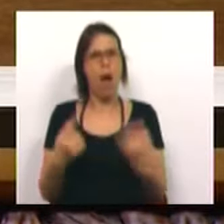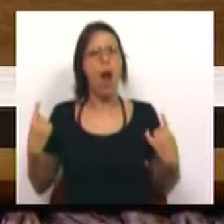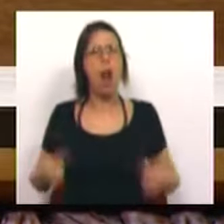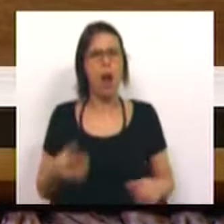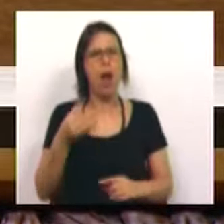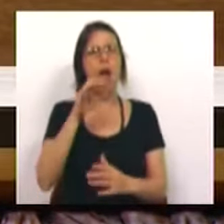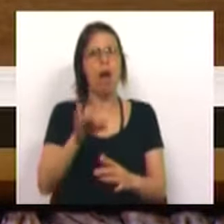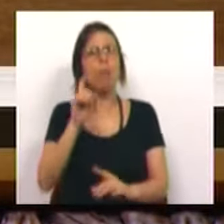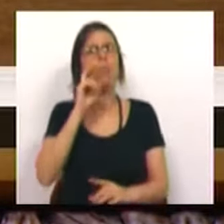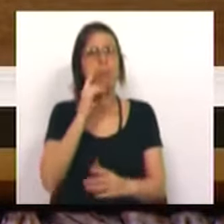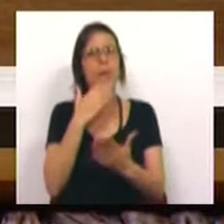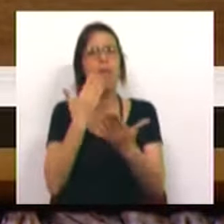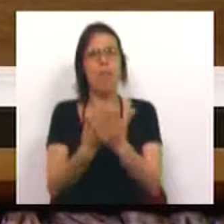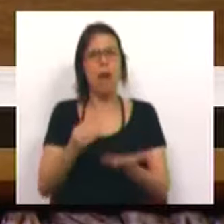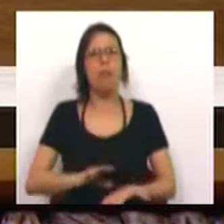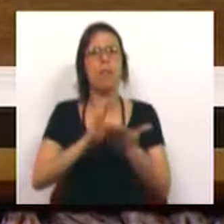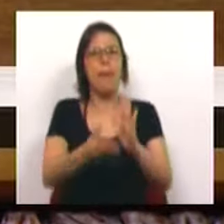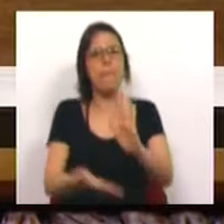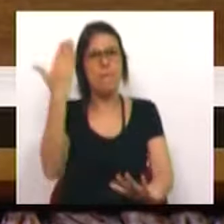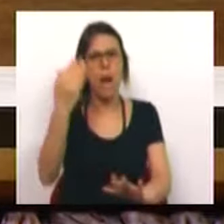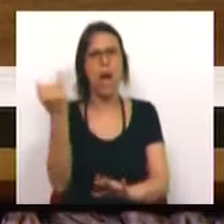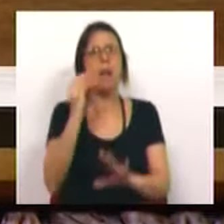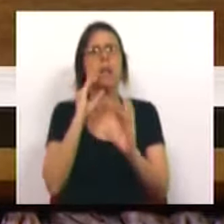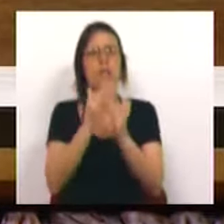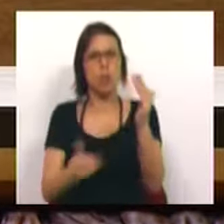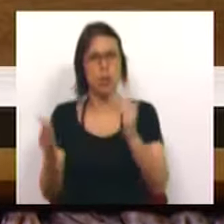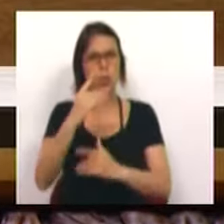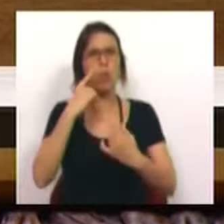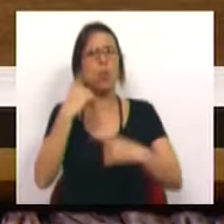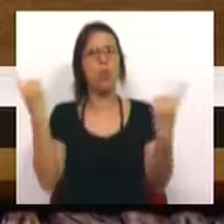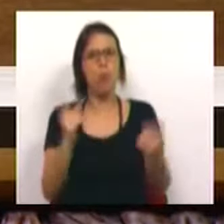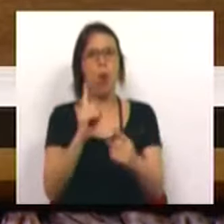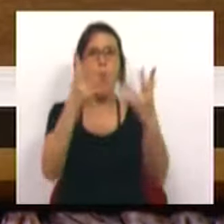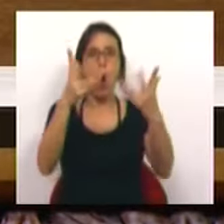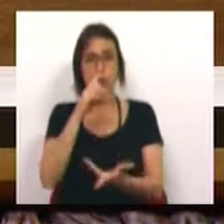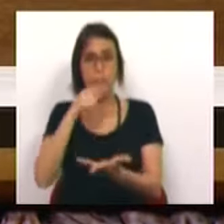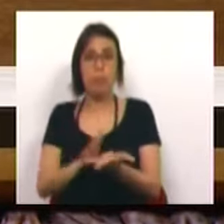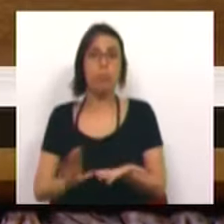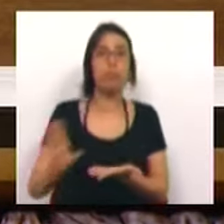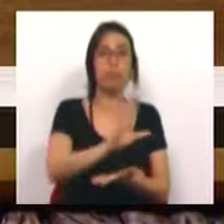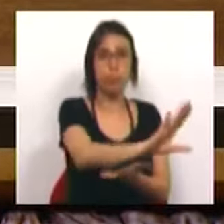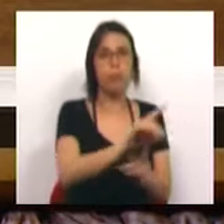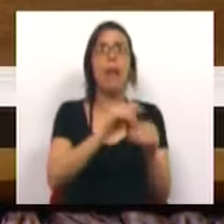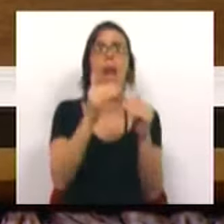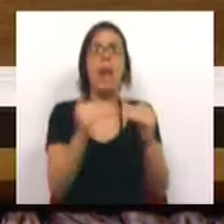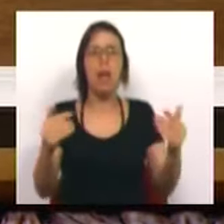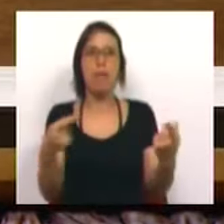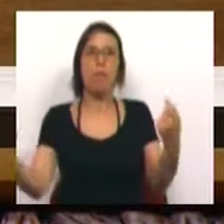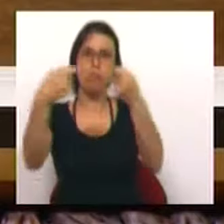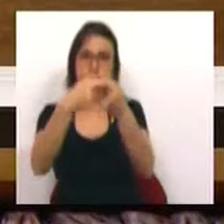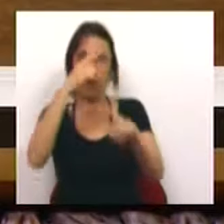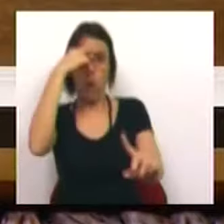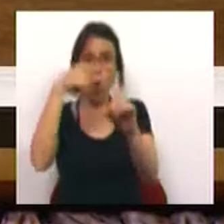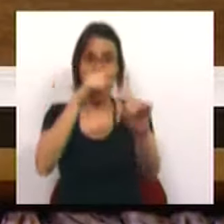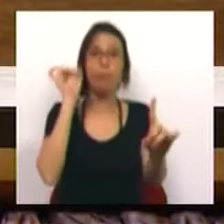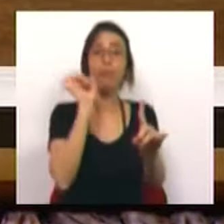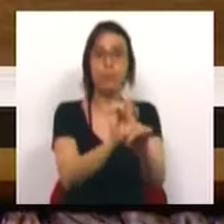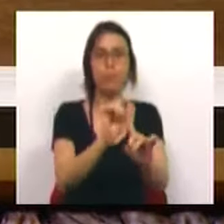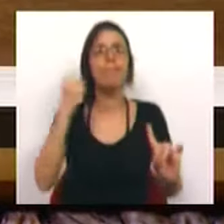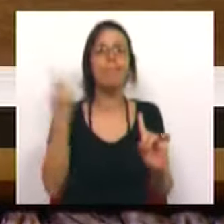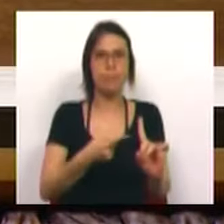O PCP defende o aumento do financiamento das instituições do ensino superior público via orçamento do Estado para níveis compatíveis com a sua missão, o